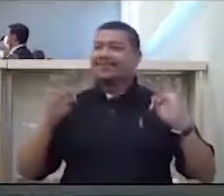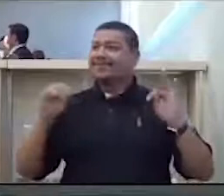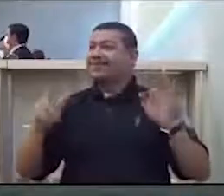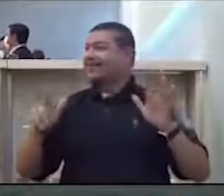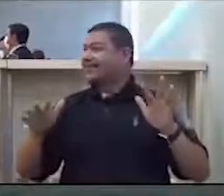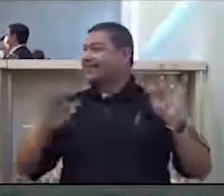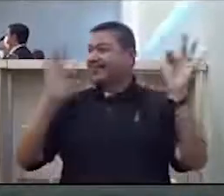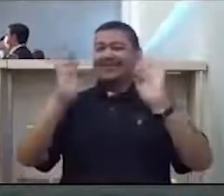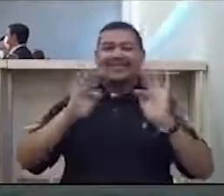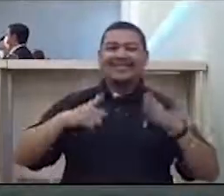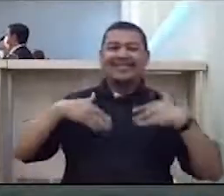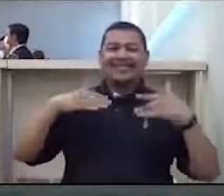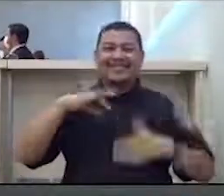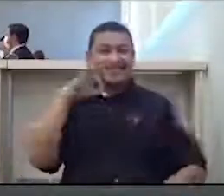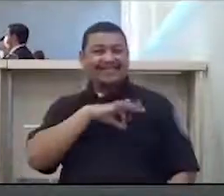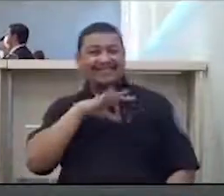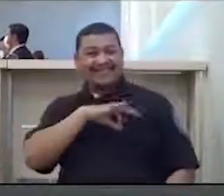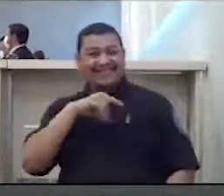salário cai.